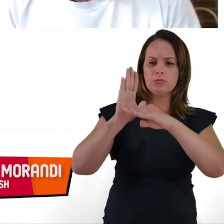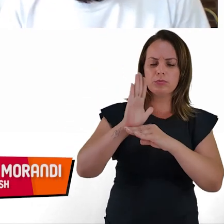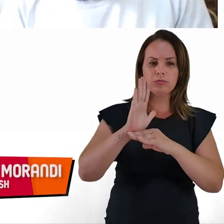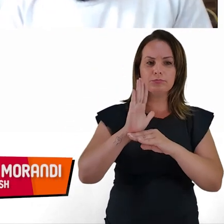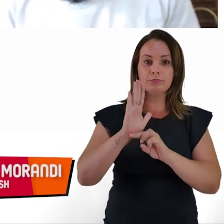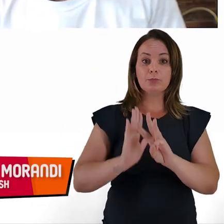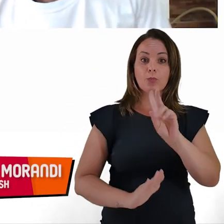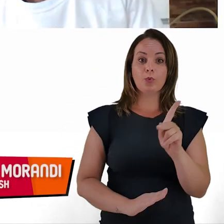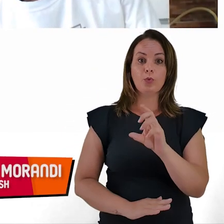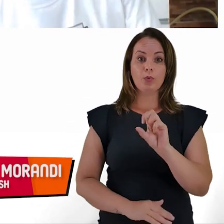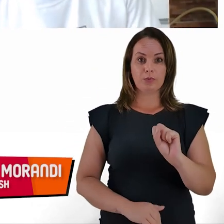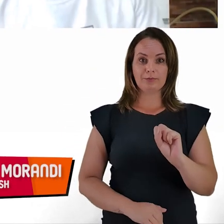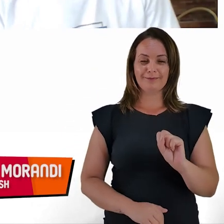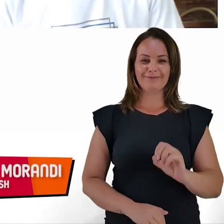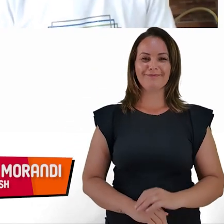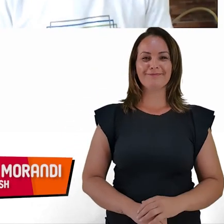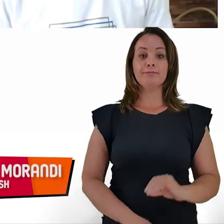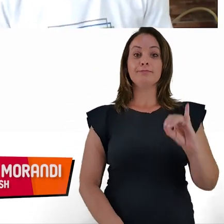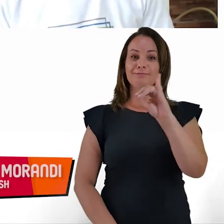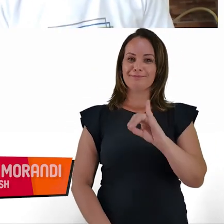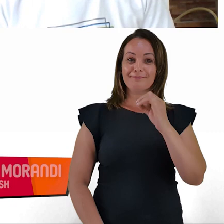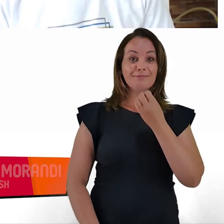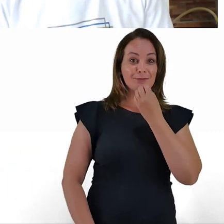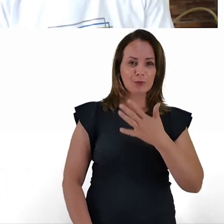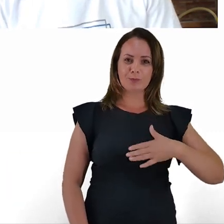Oi, gente, tudo bem? Prazer estar aqui com vocês e tal.